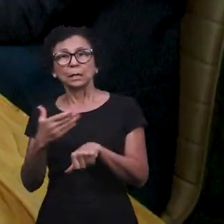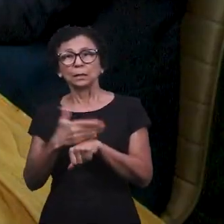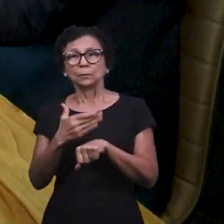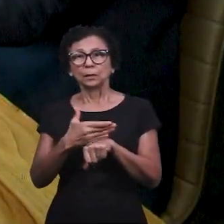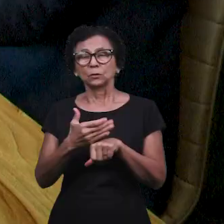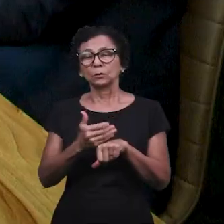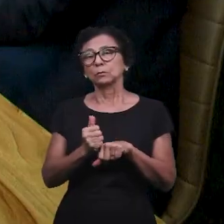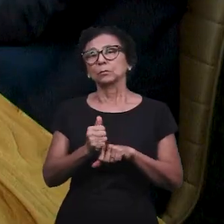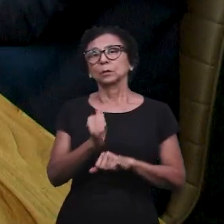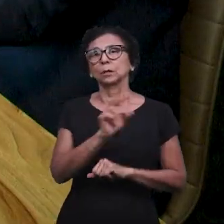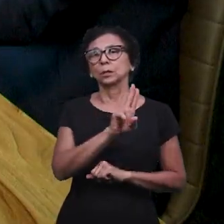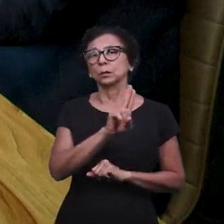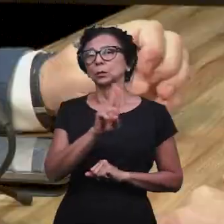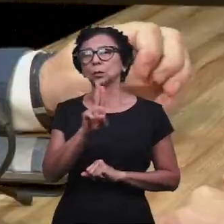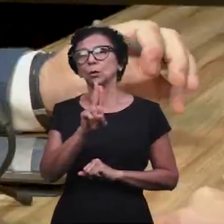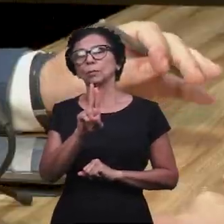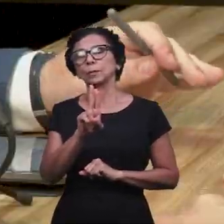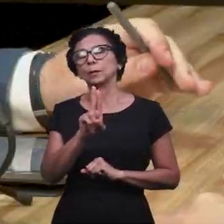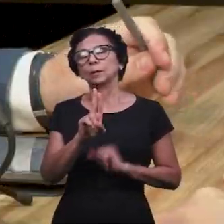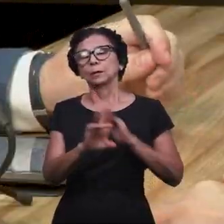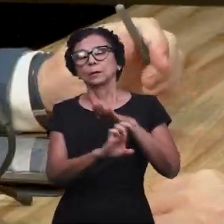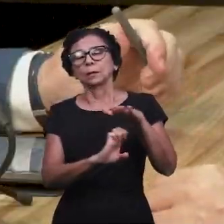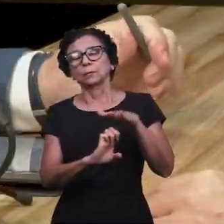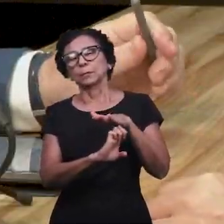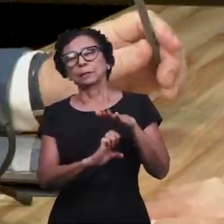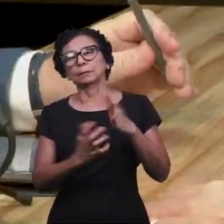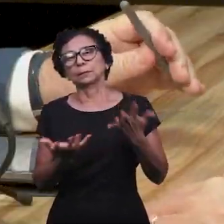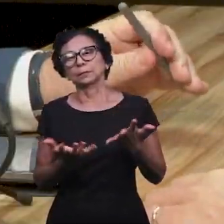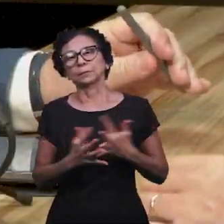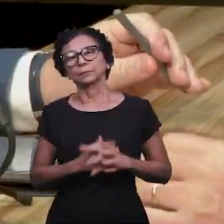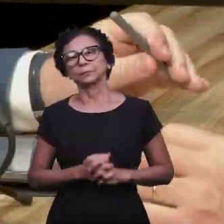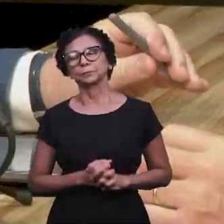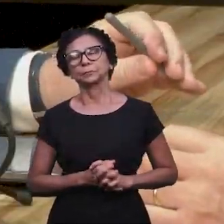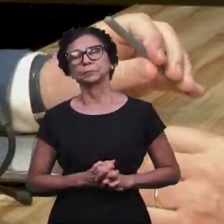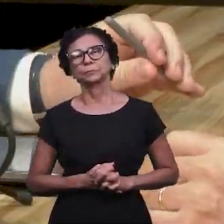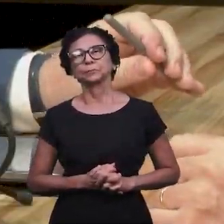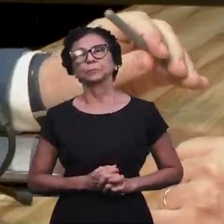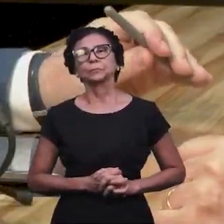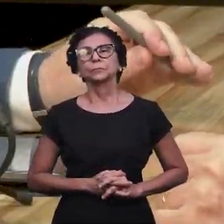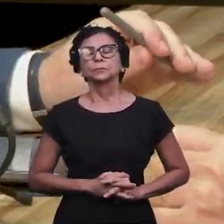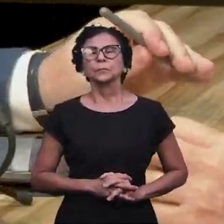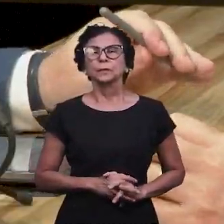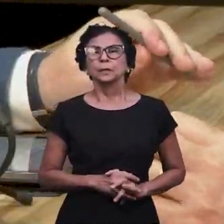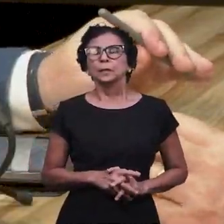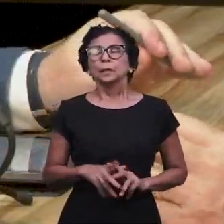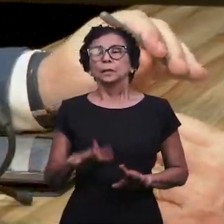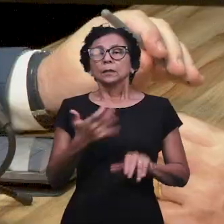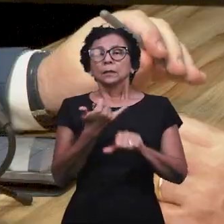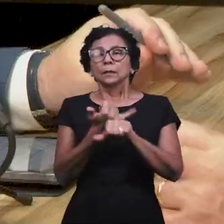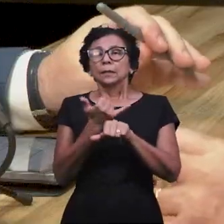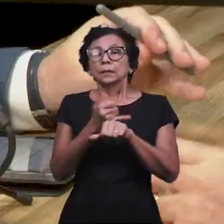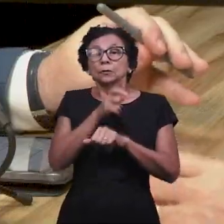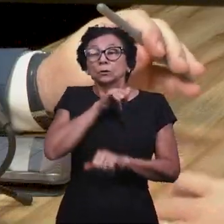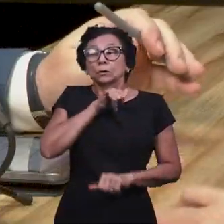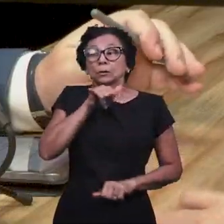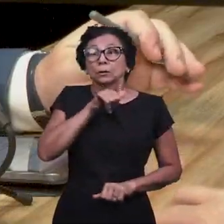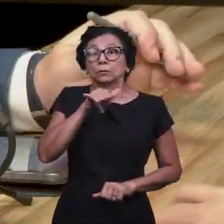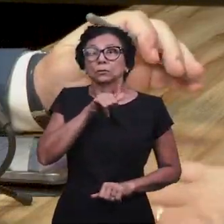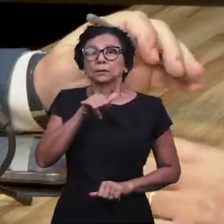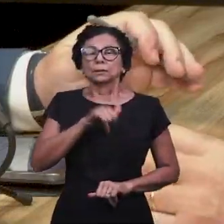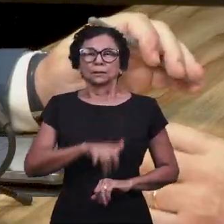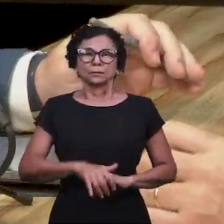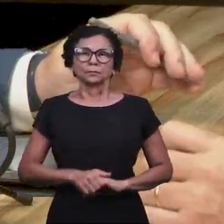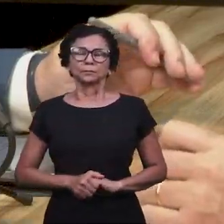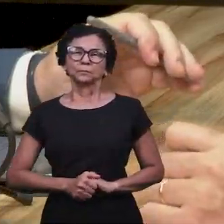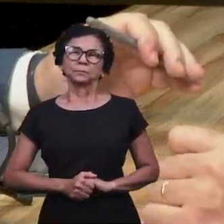empresa. E, doutor Rafael, com relação aos canais de denúncia e investigações, né, internas, como que esses